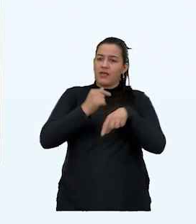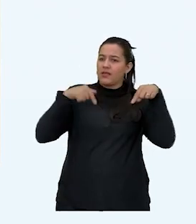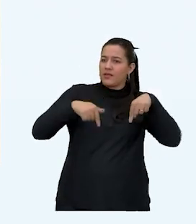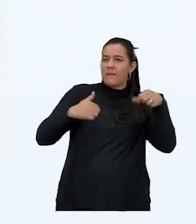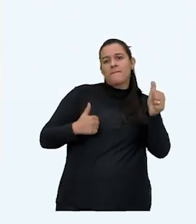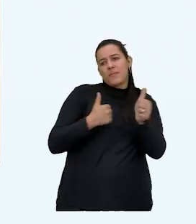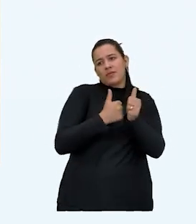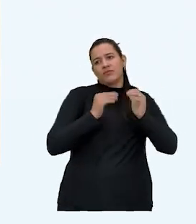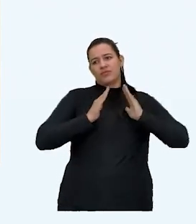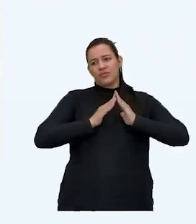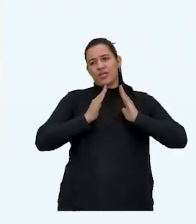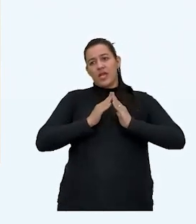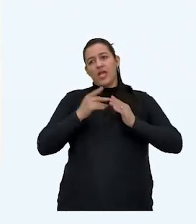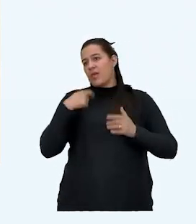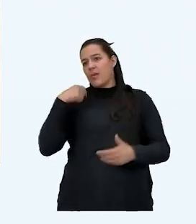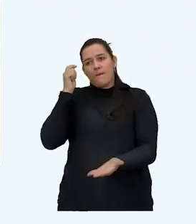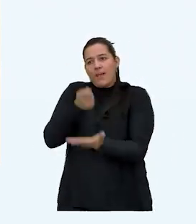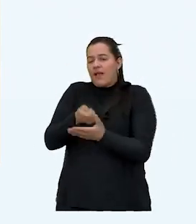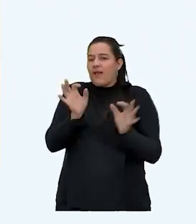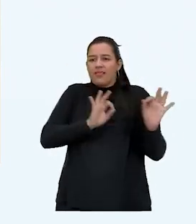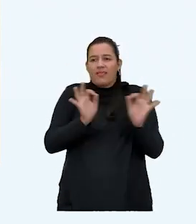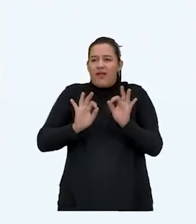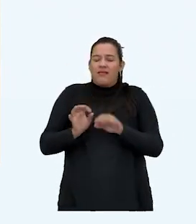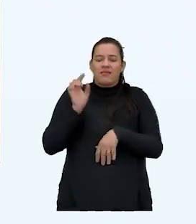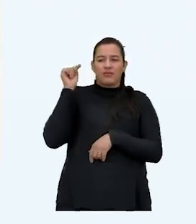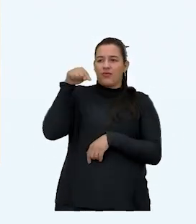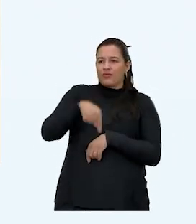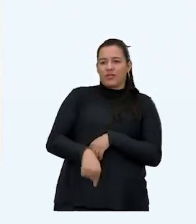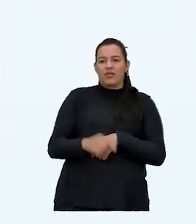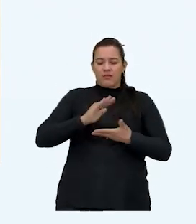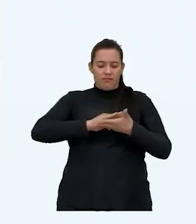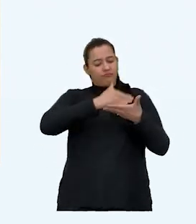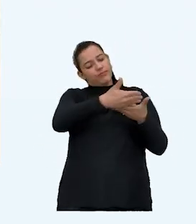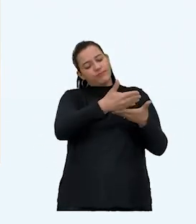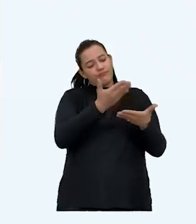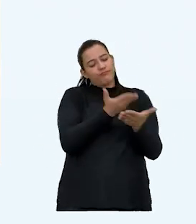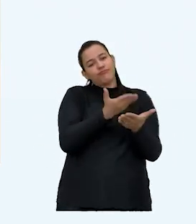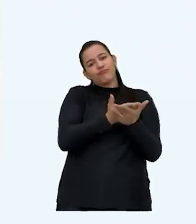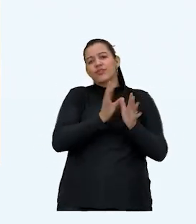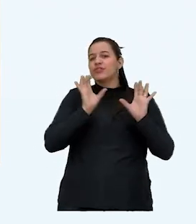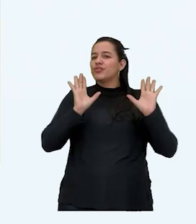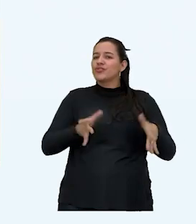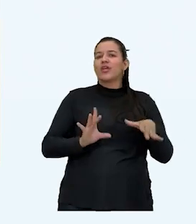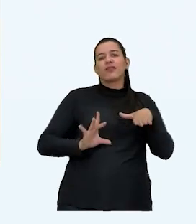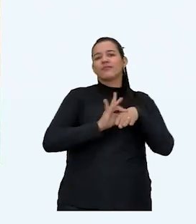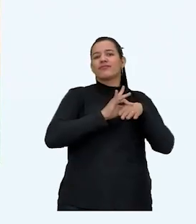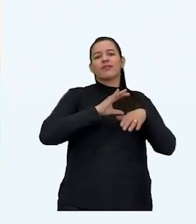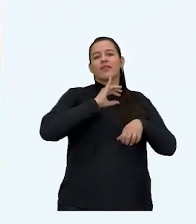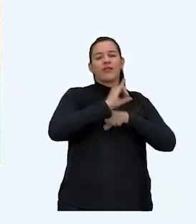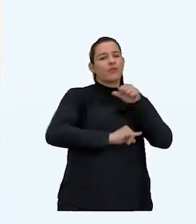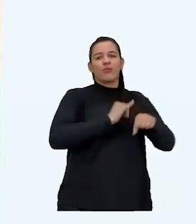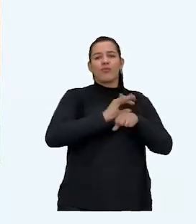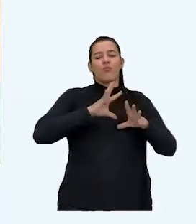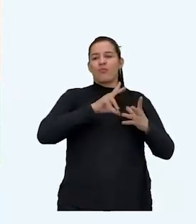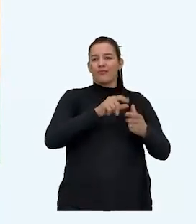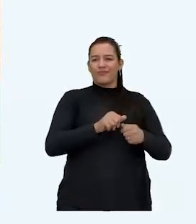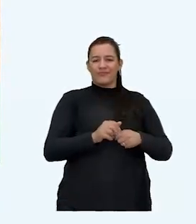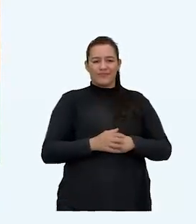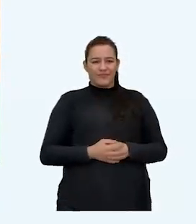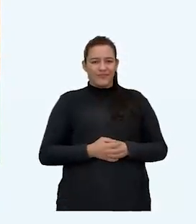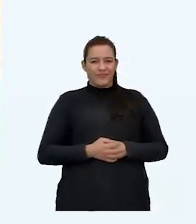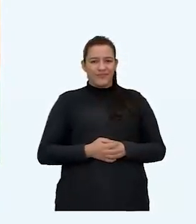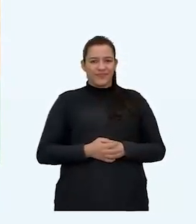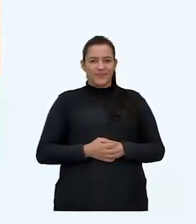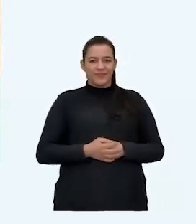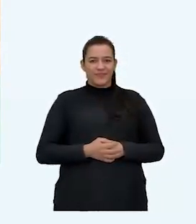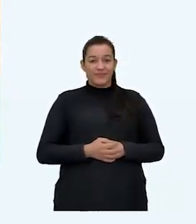perto de casa. Não preciso pagar nada, é só vir aqui com o meu portátil, abrir e já estou conectado com o mundo. O